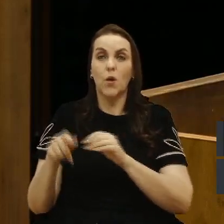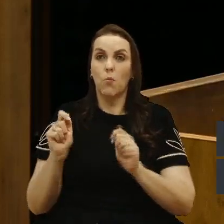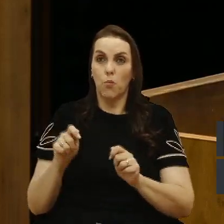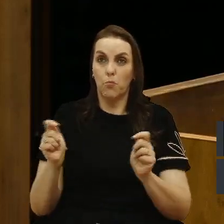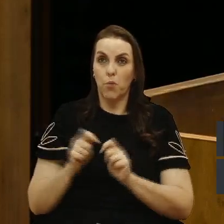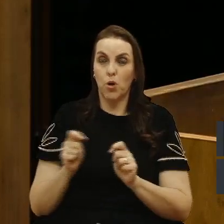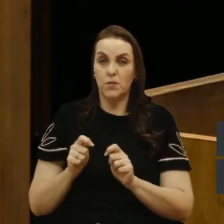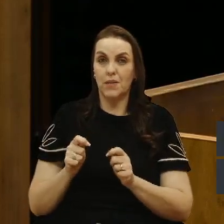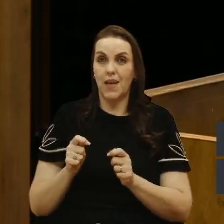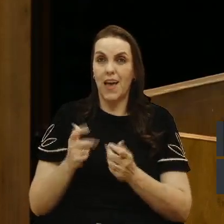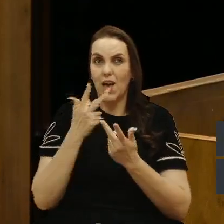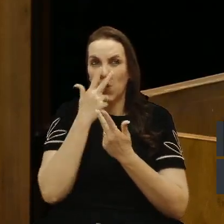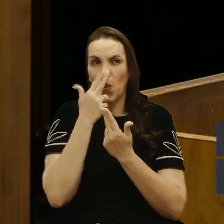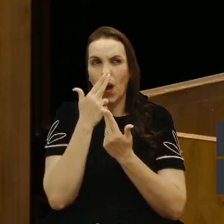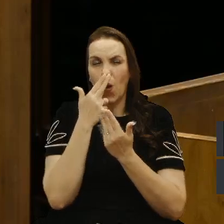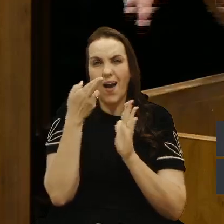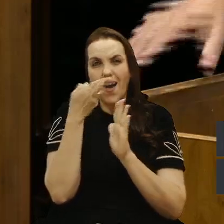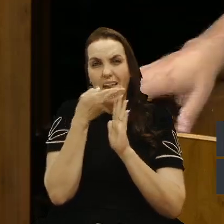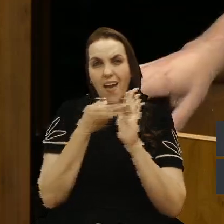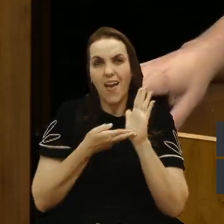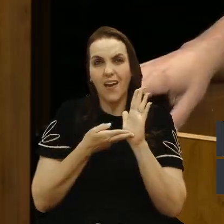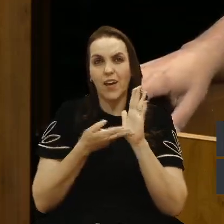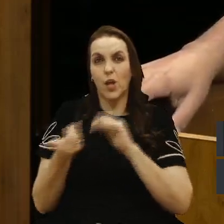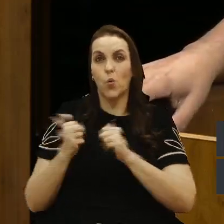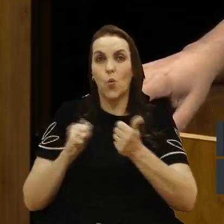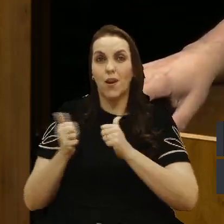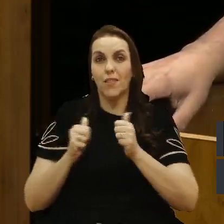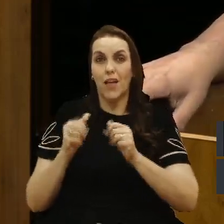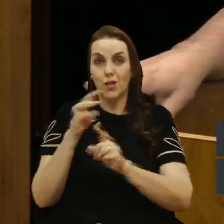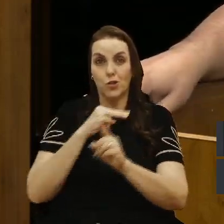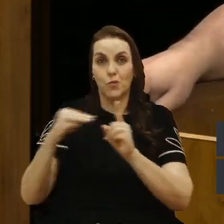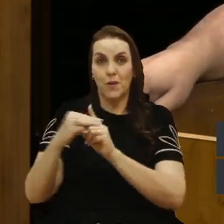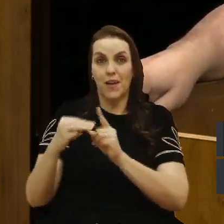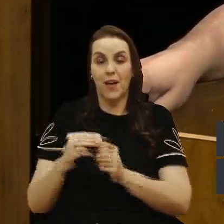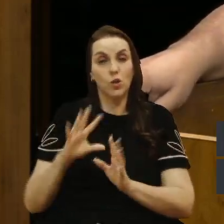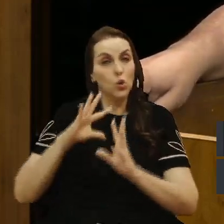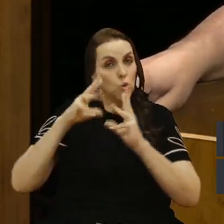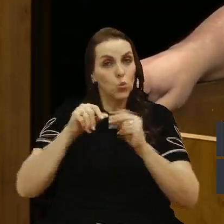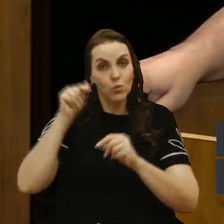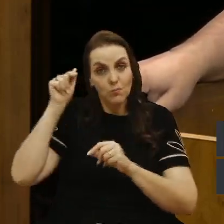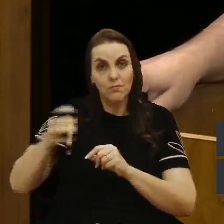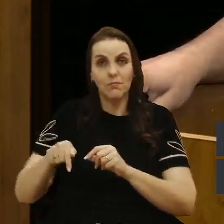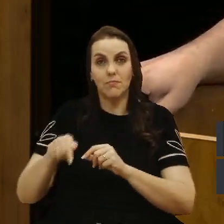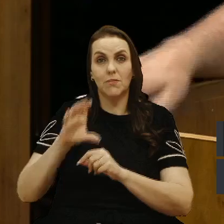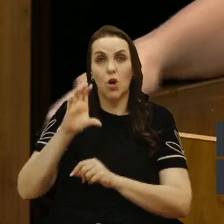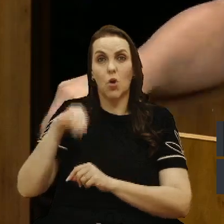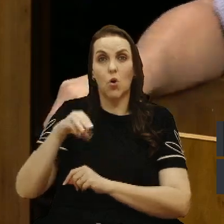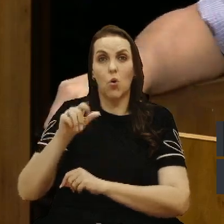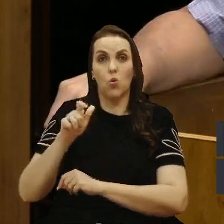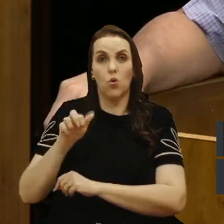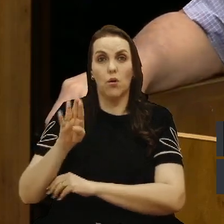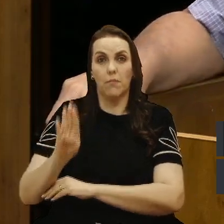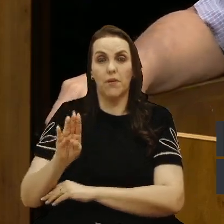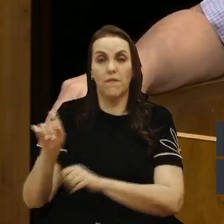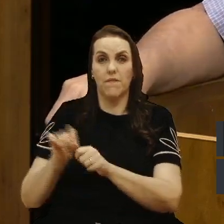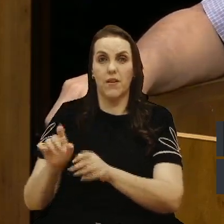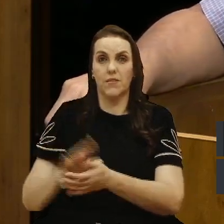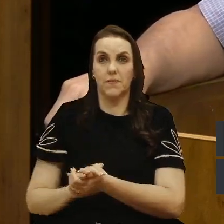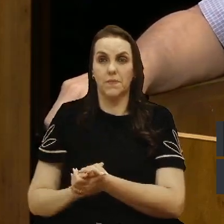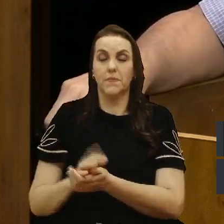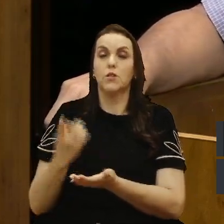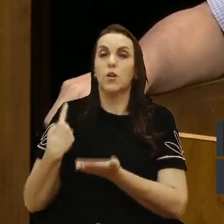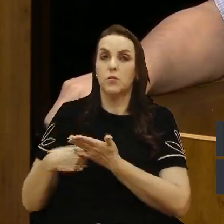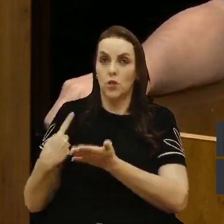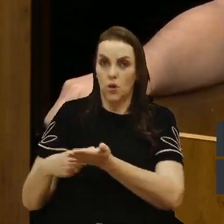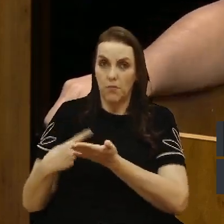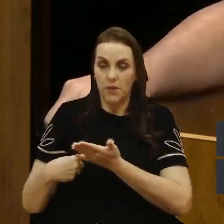de regular e qualificar o mercado. É tudo a Conlurb que faz. Então, nós acordamos lá que a reunião, nós reunimos